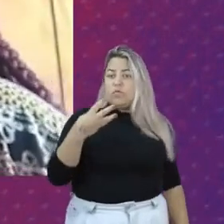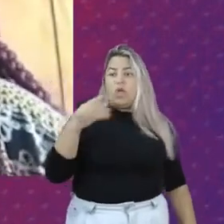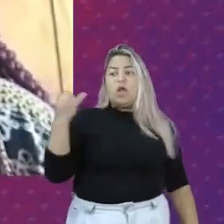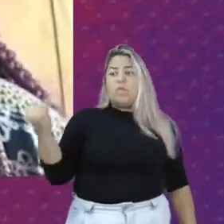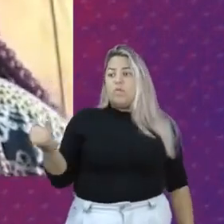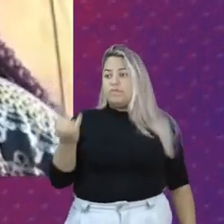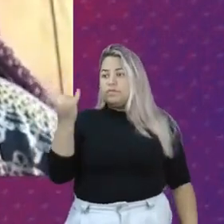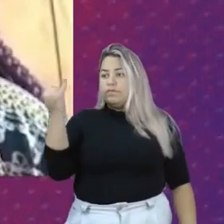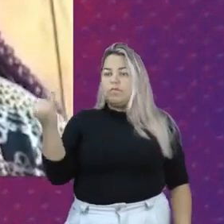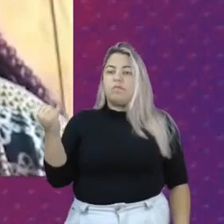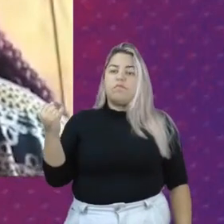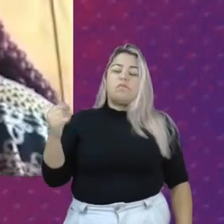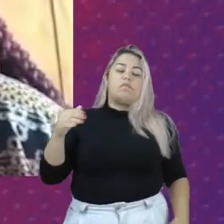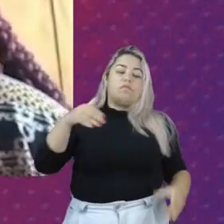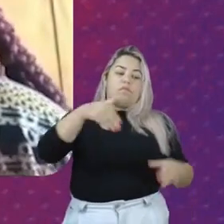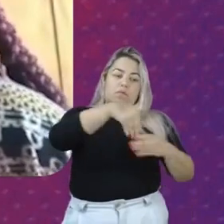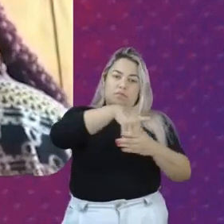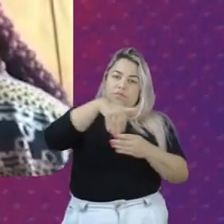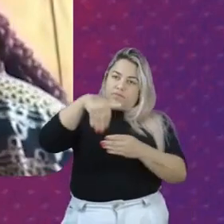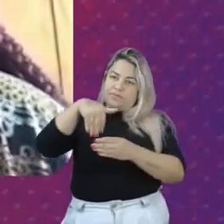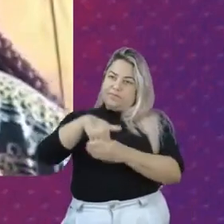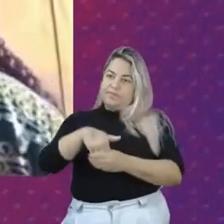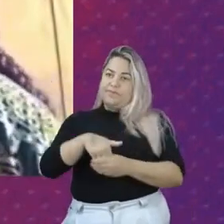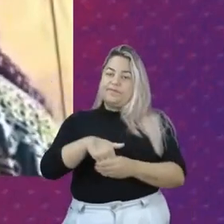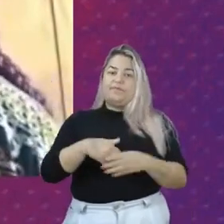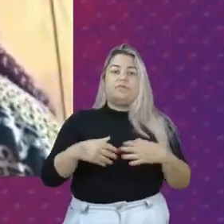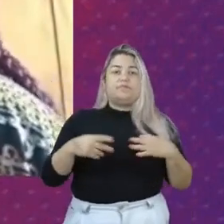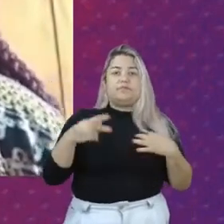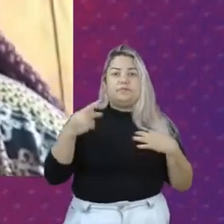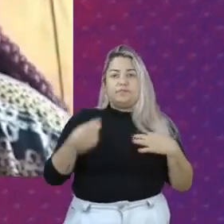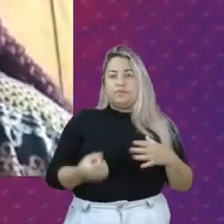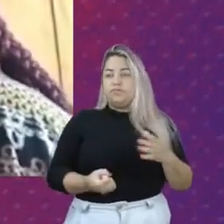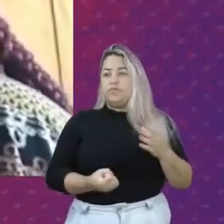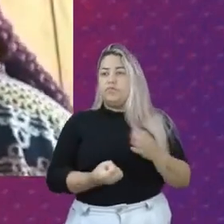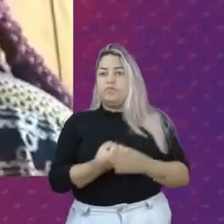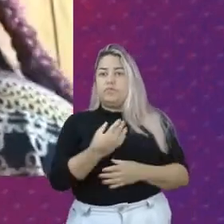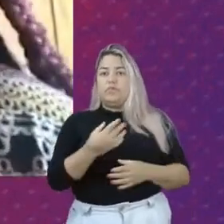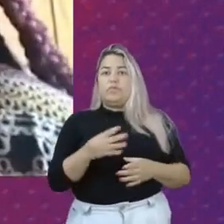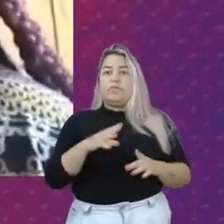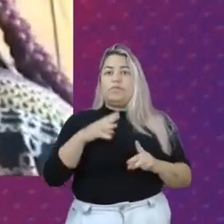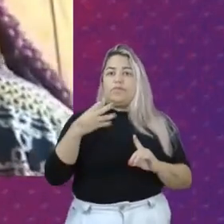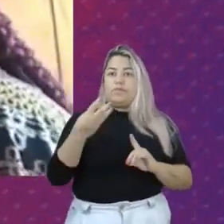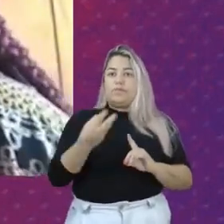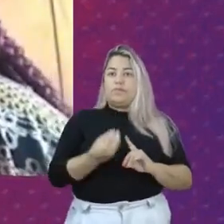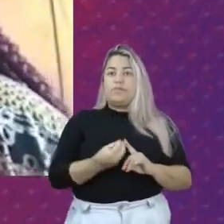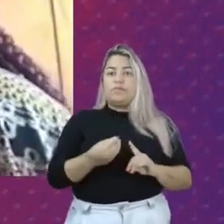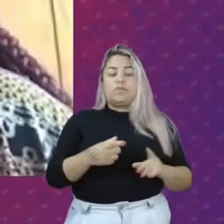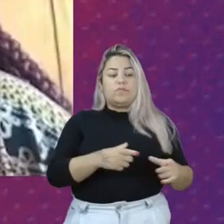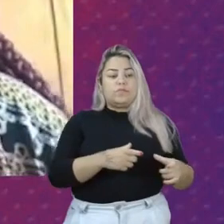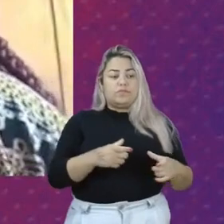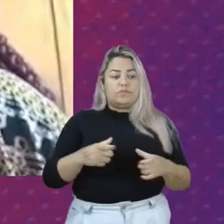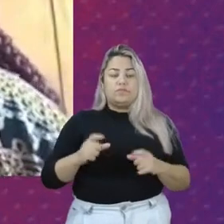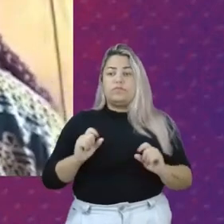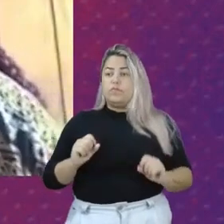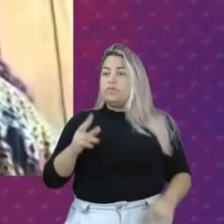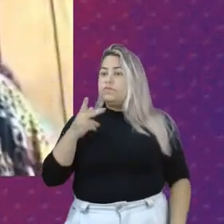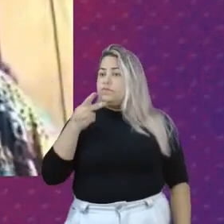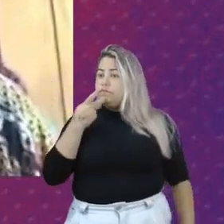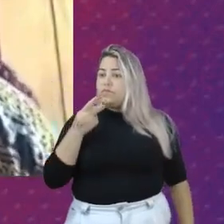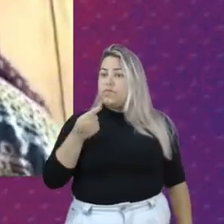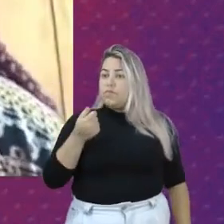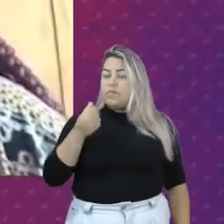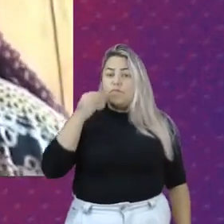importância e a centralidade da favela e dos seus atores e atrizes ocuparem esse espaço. Falei um pouco